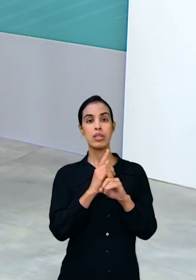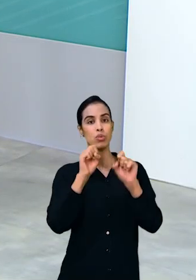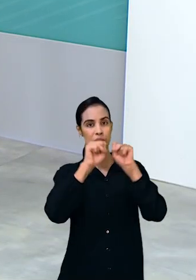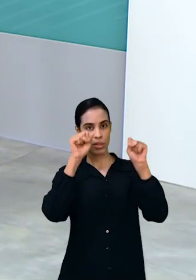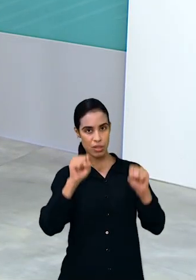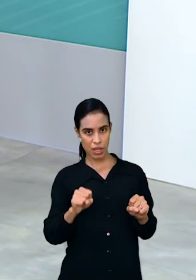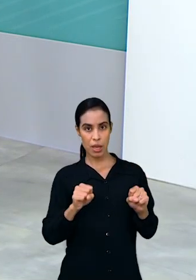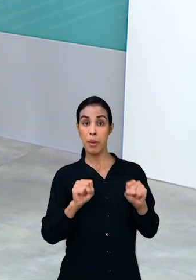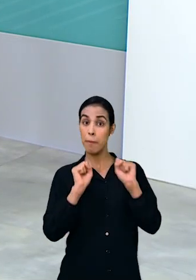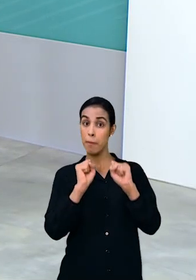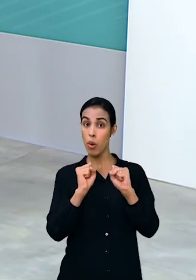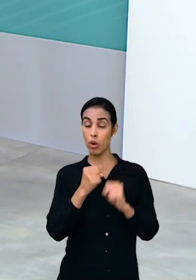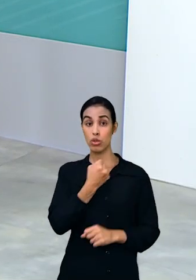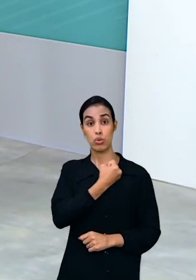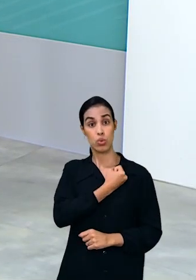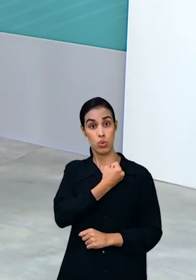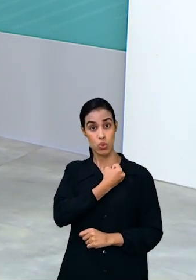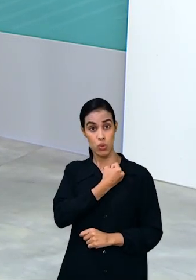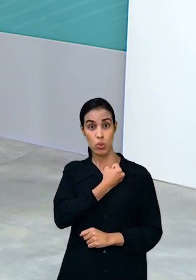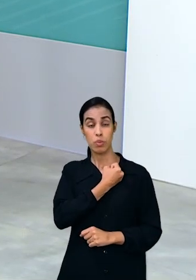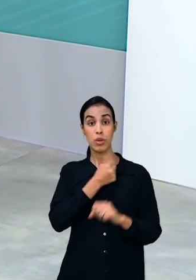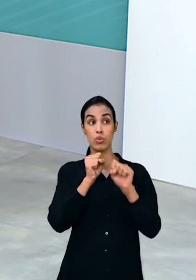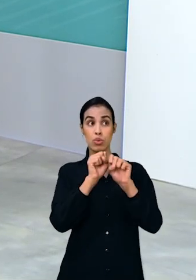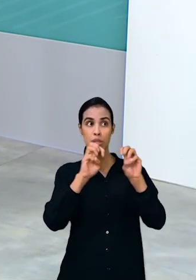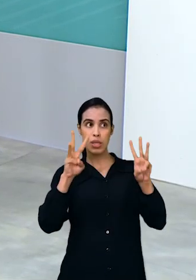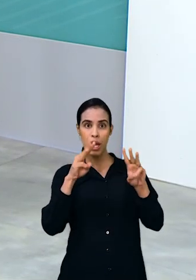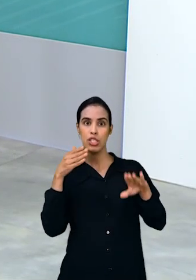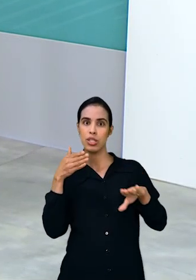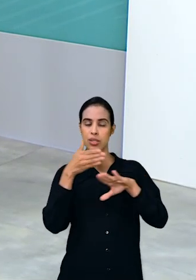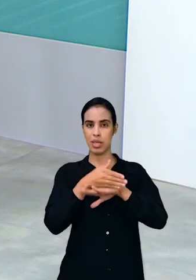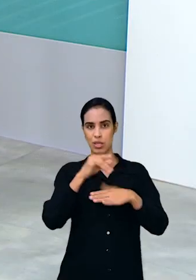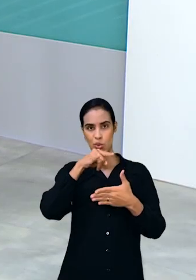ainda fazer buscas por sequência numérica